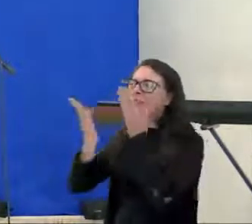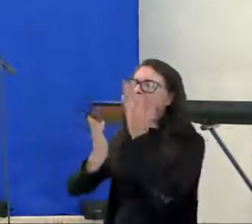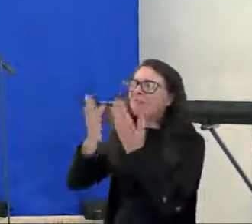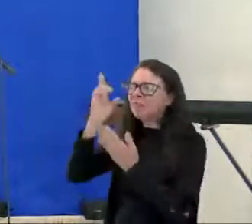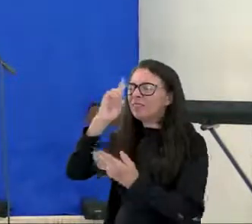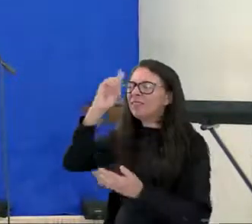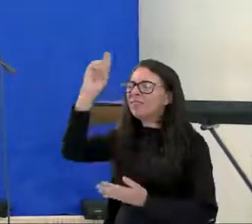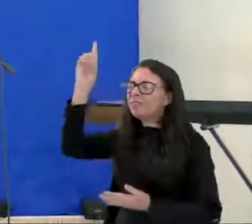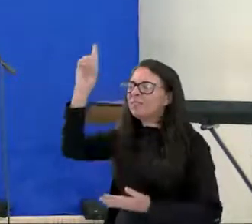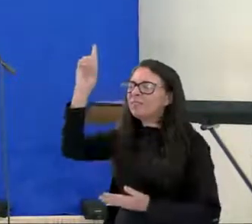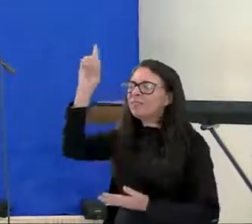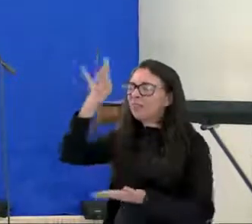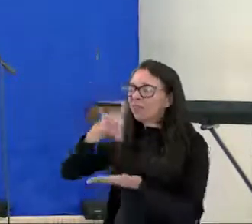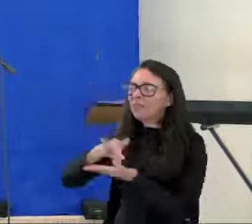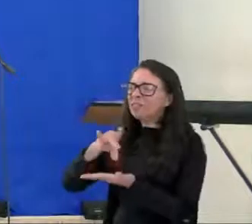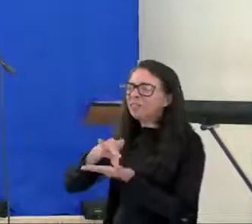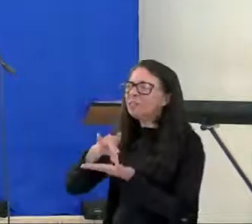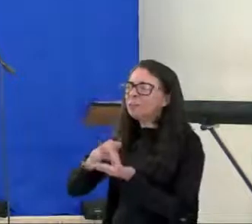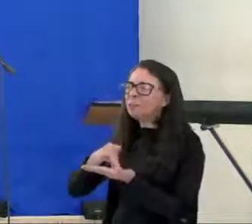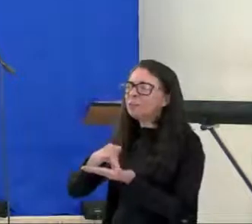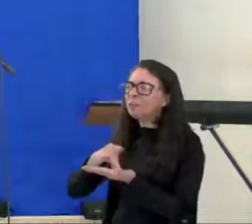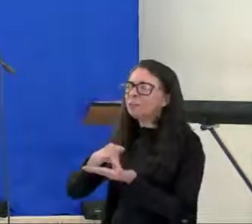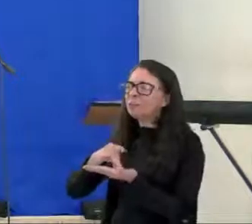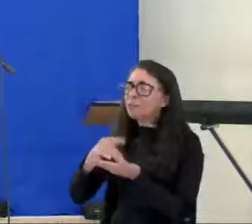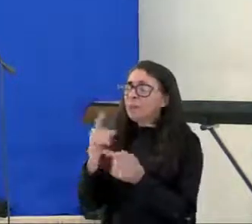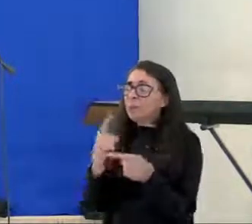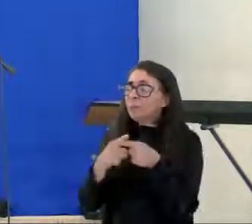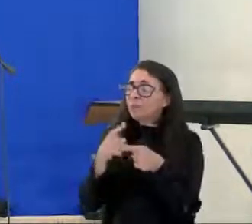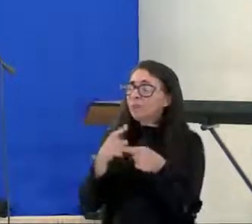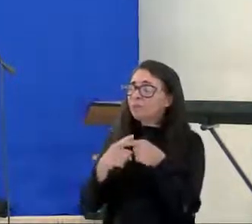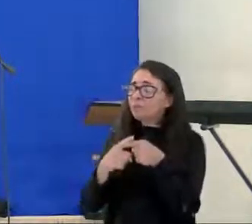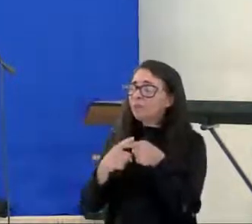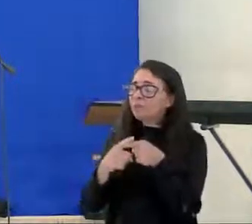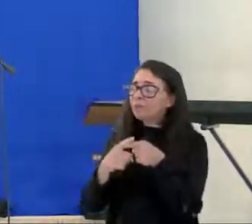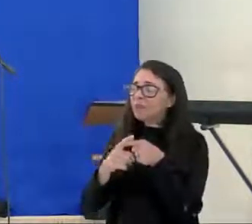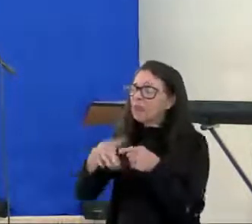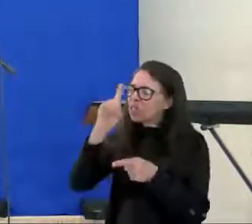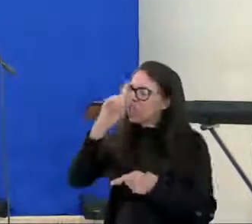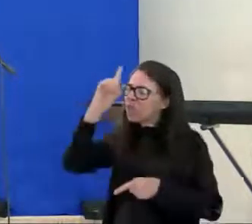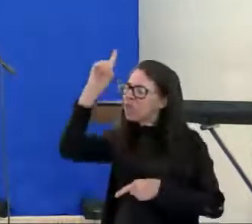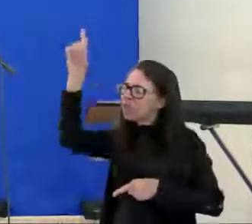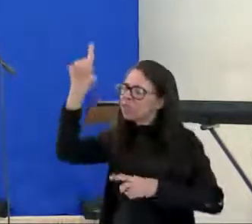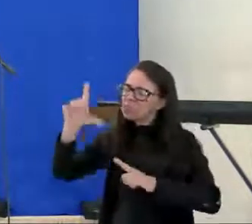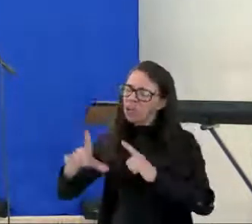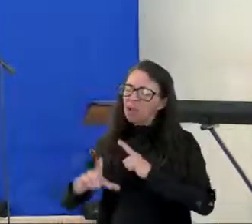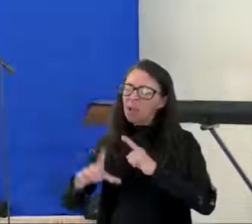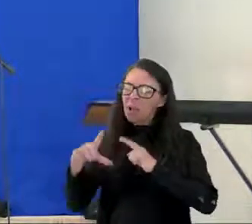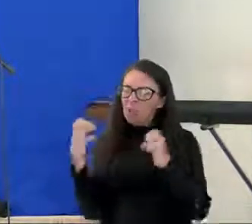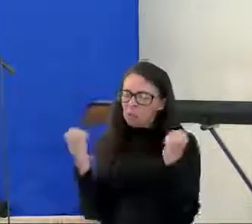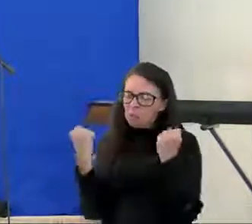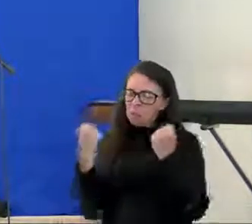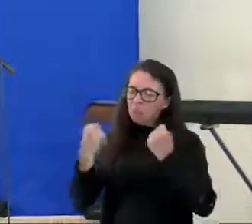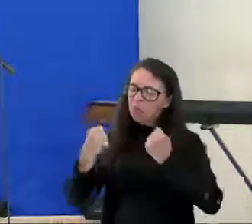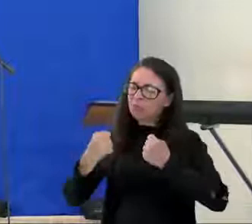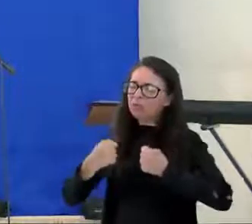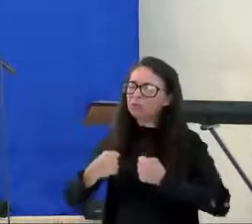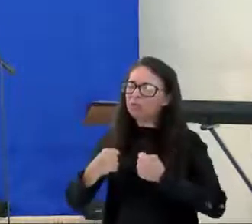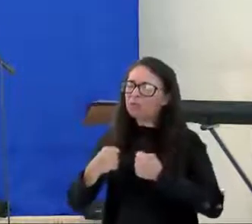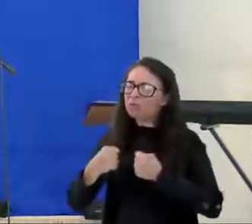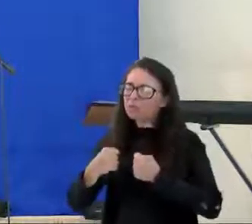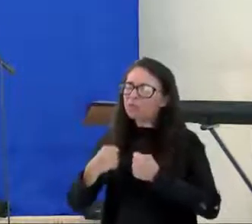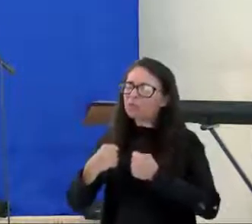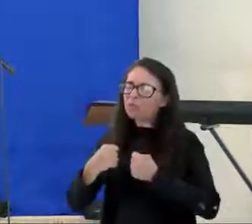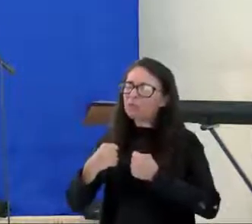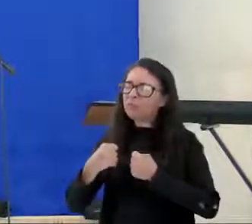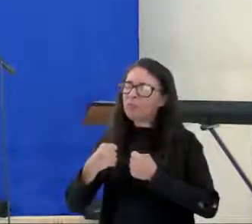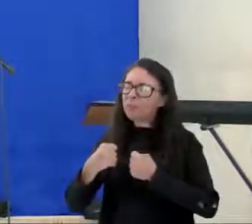fortalece. Senhor, age em nós, renova nossas vidas, nossa maneira de pensar. Capacita-nos, ó Pai, a entendermos